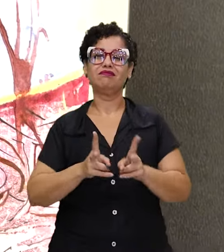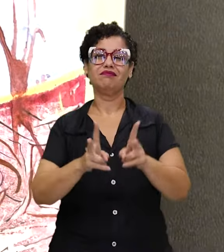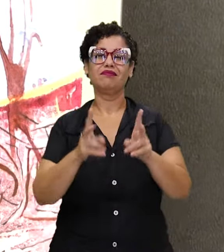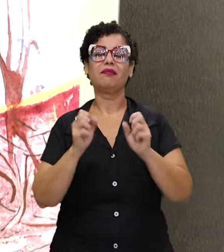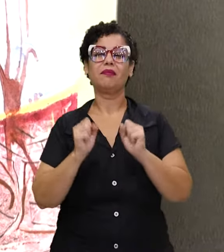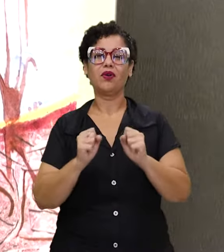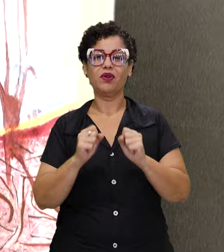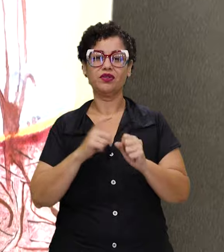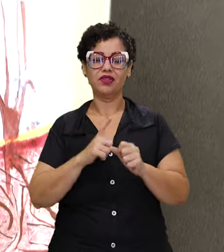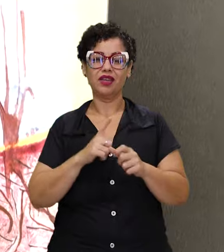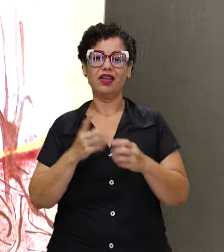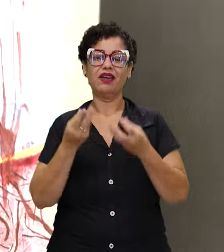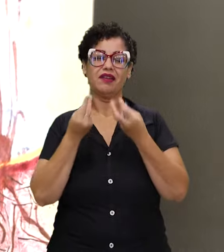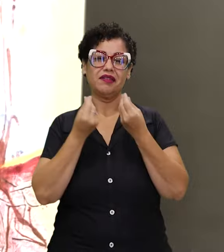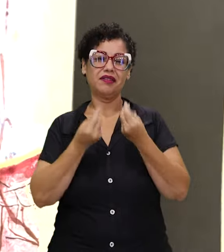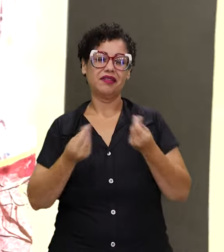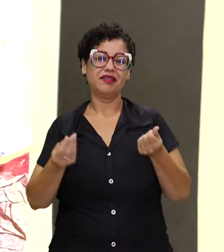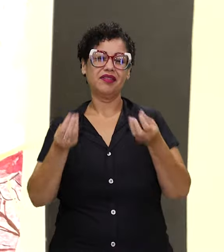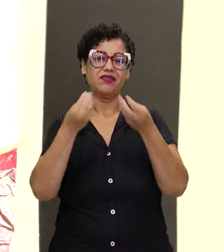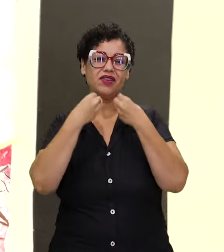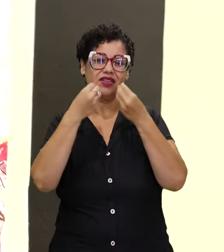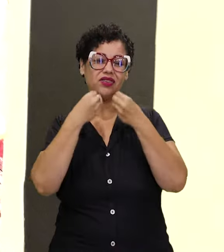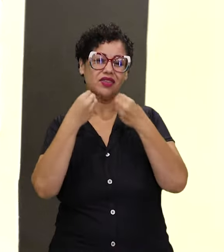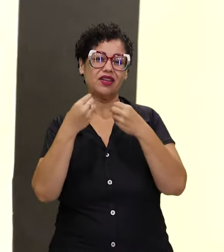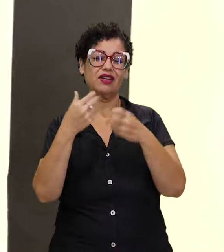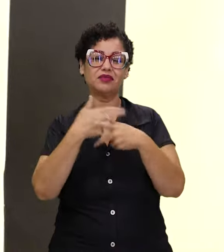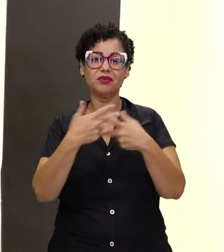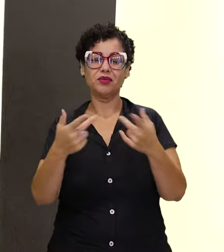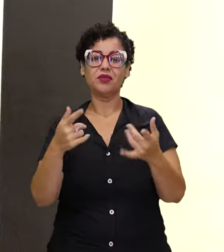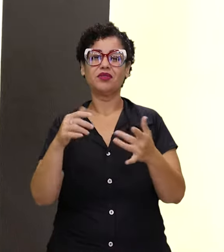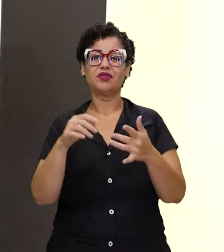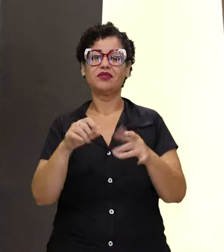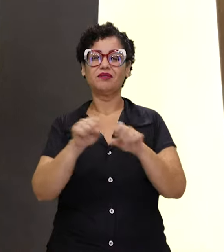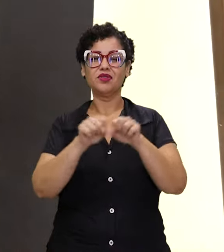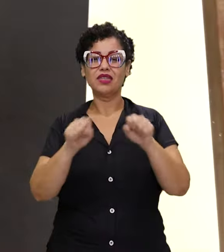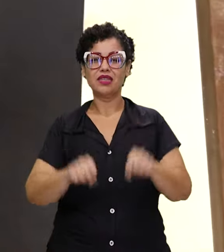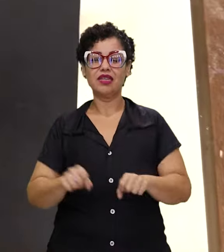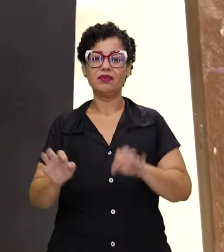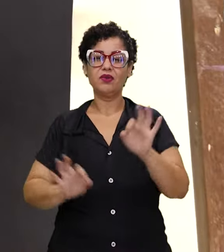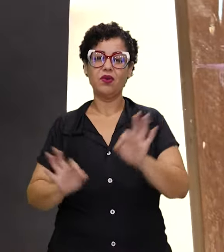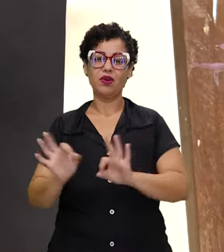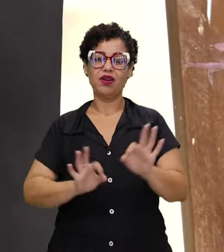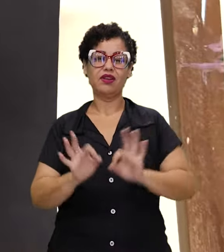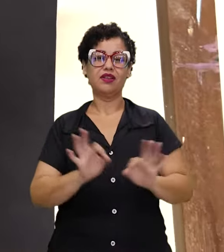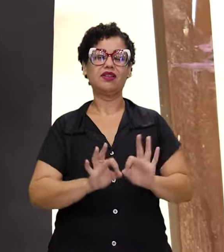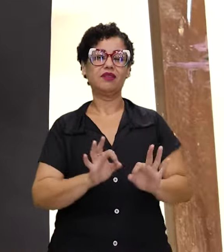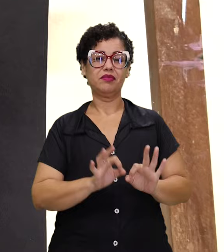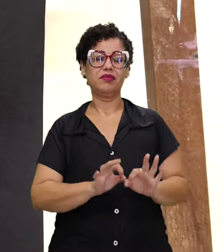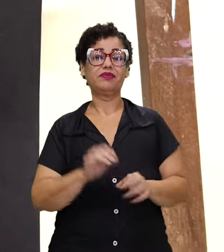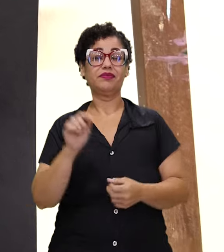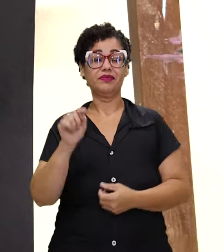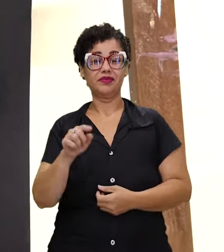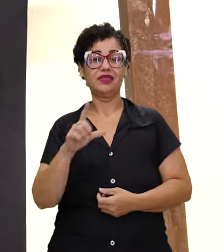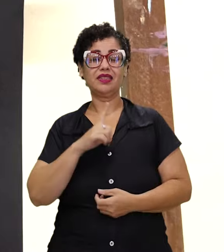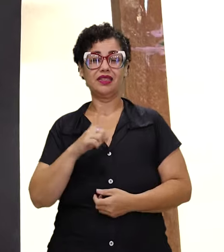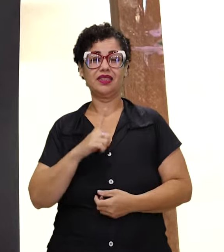uma fragilidade no sistema, nos organismos. Aqui a